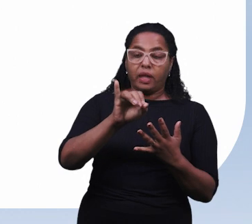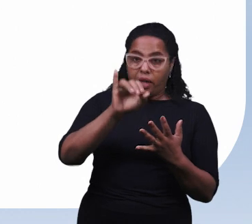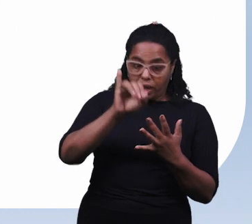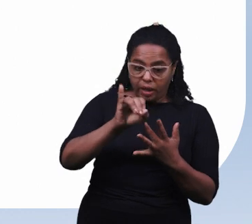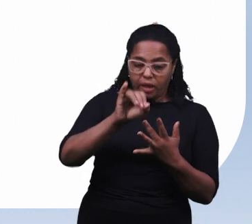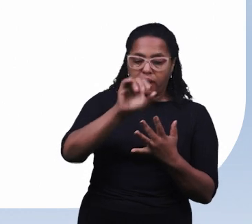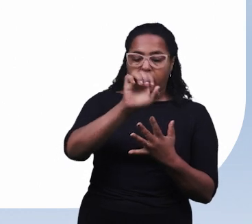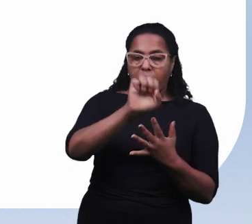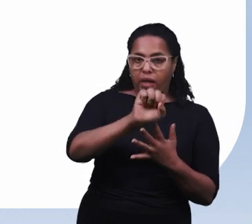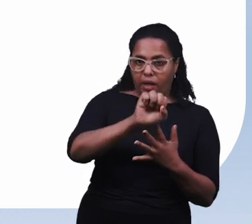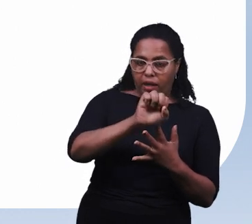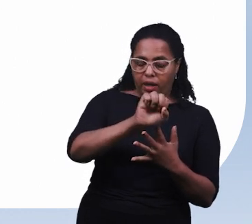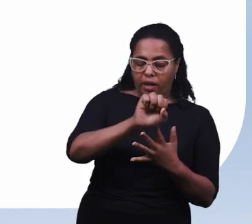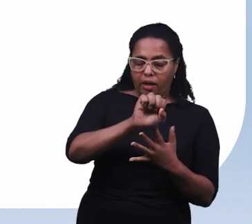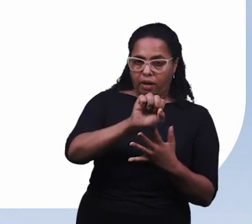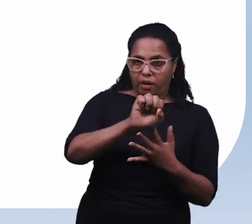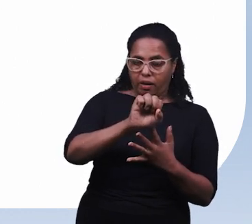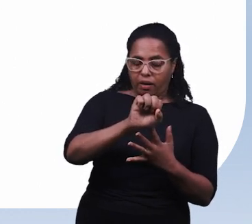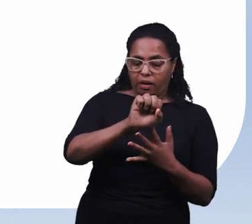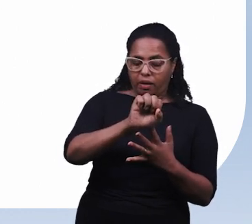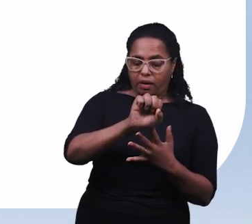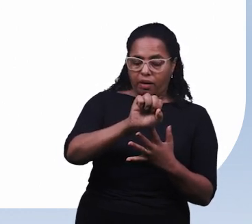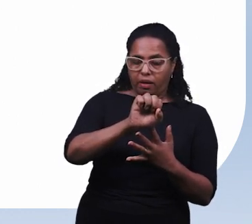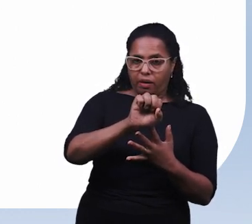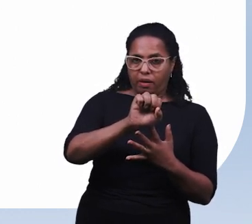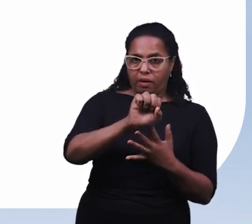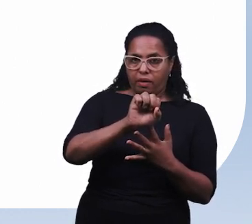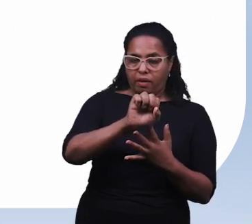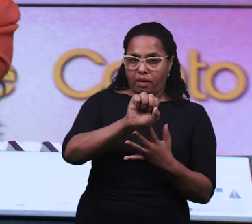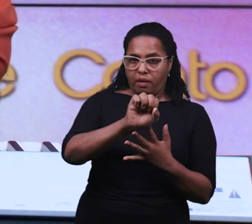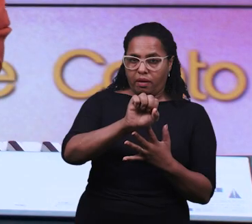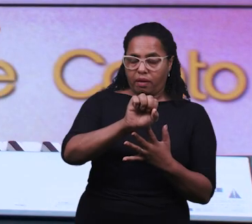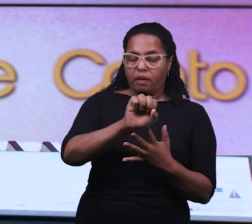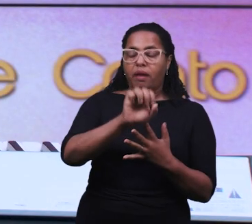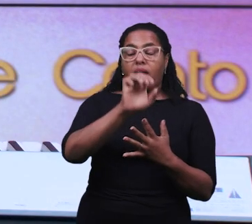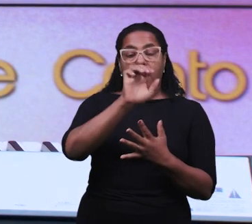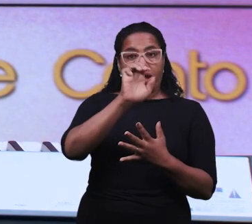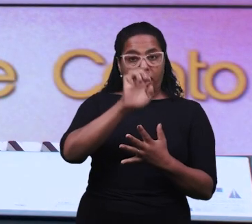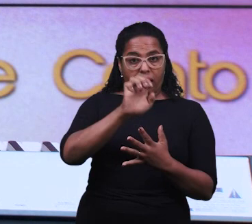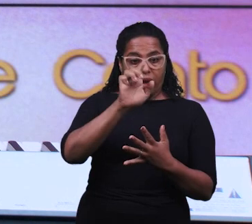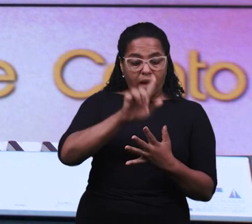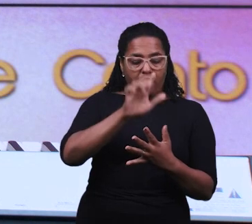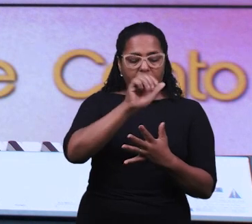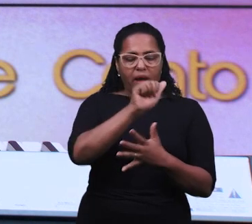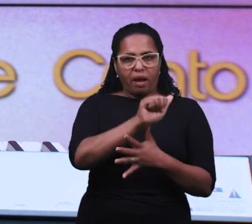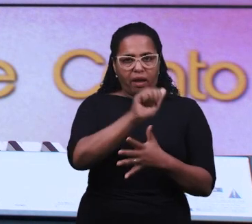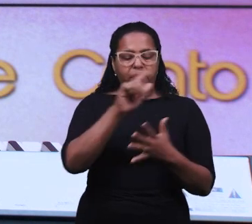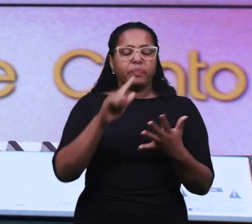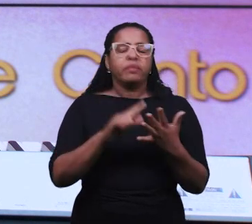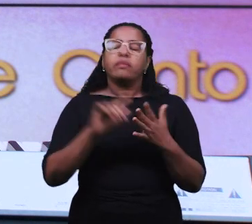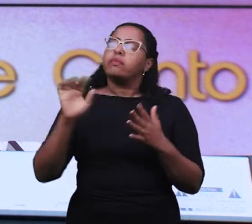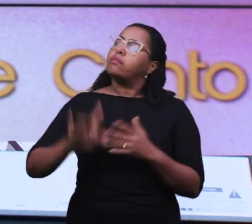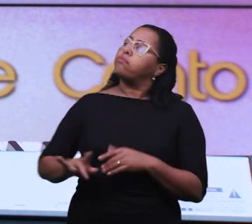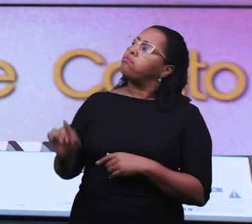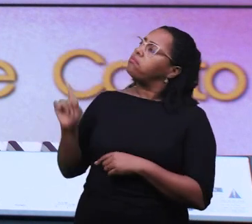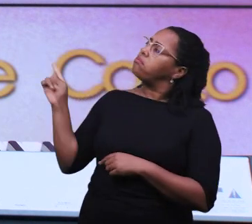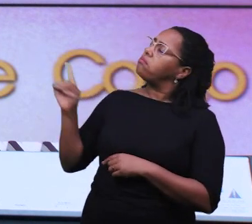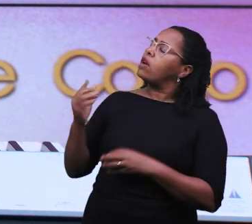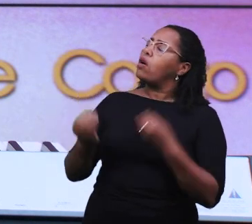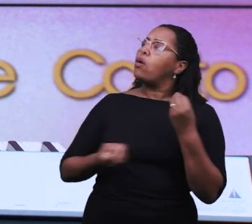A. I, E, A. Nessa imagem, nós podemos ver